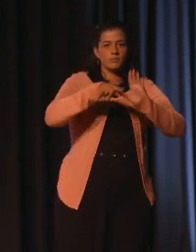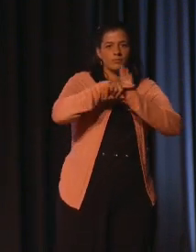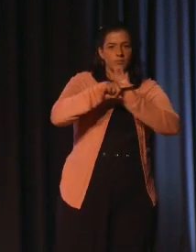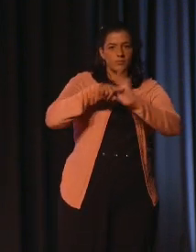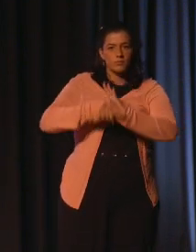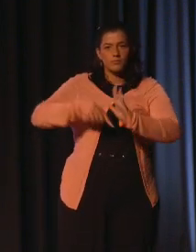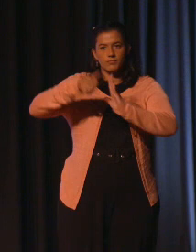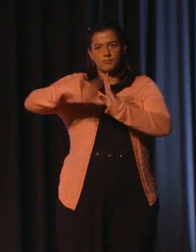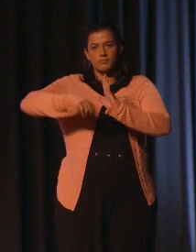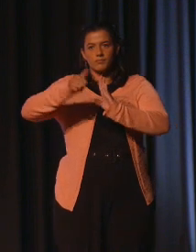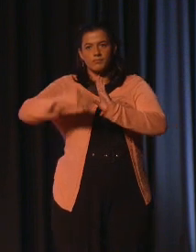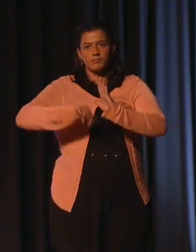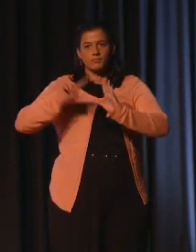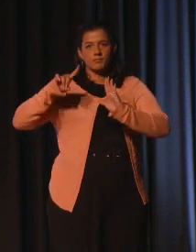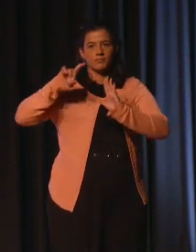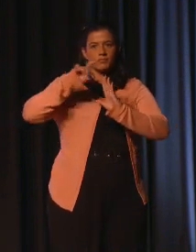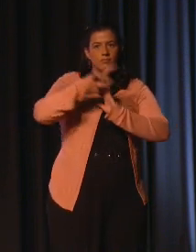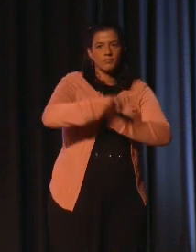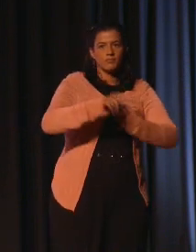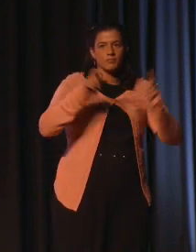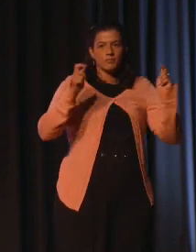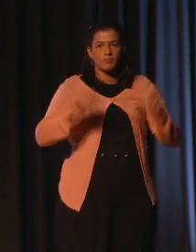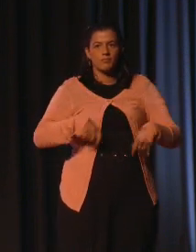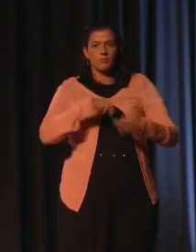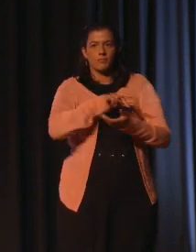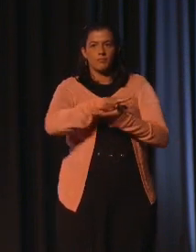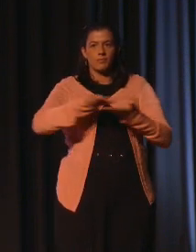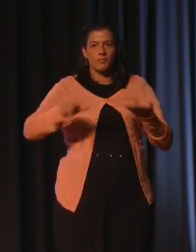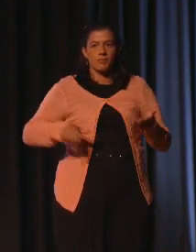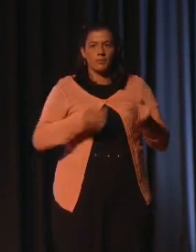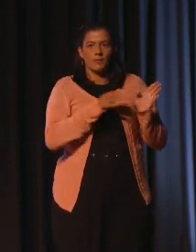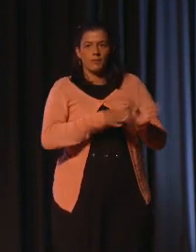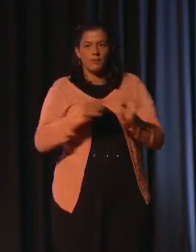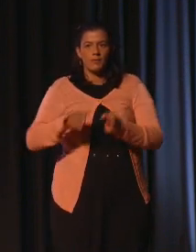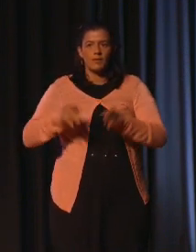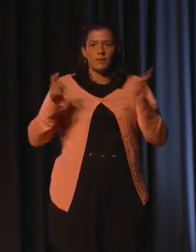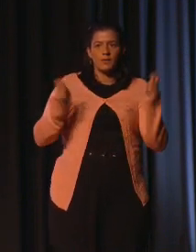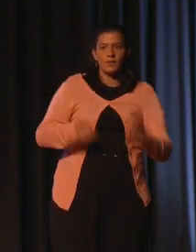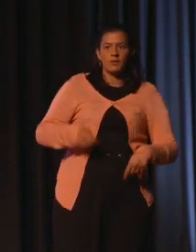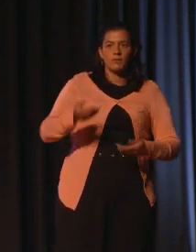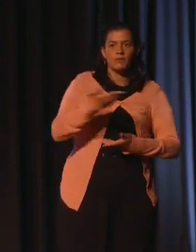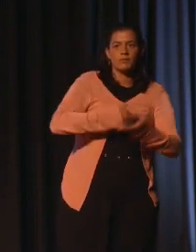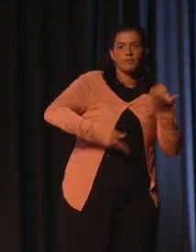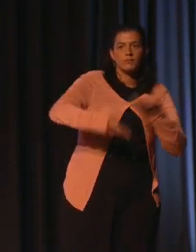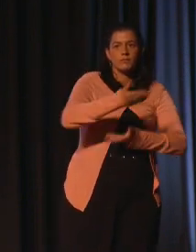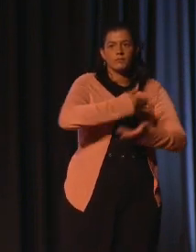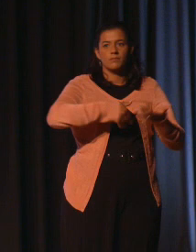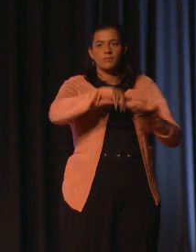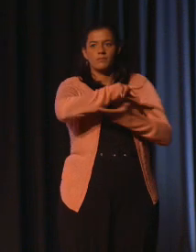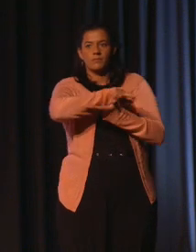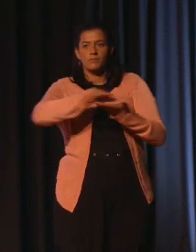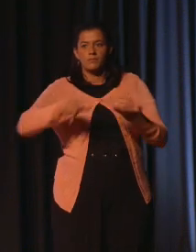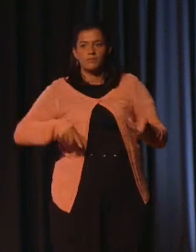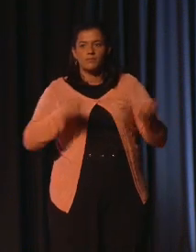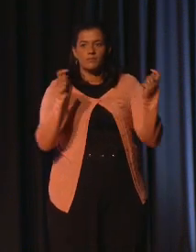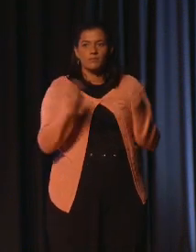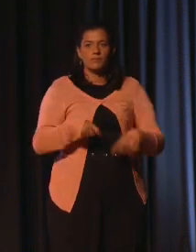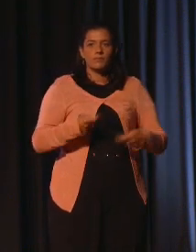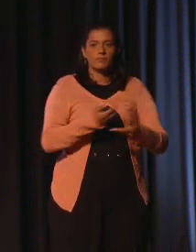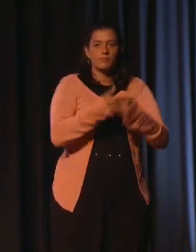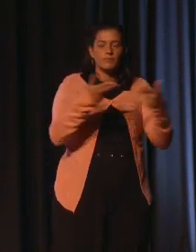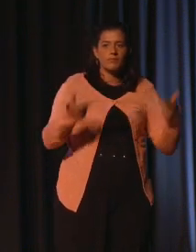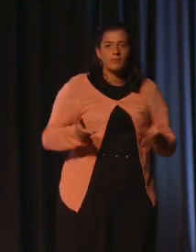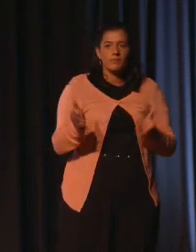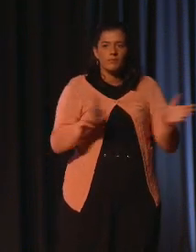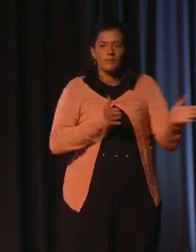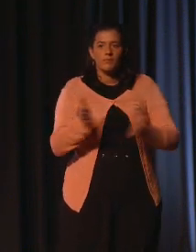mitigar essas dificuldades que a gente tem encontrado em situações que a gente tem verificado de informações no sistema Hemovida